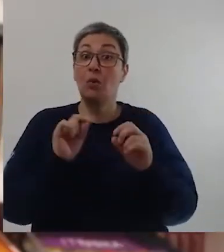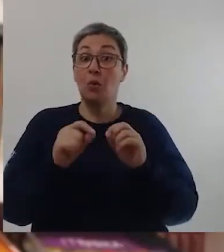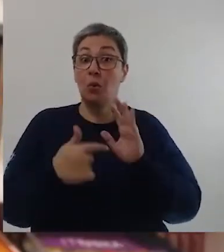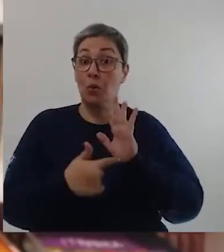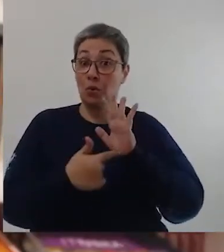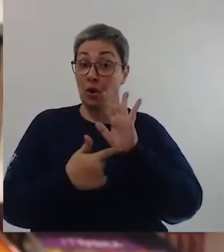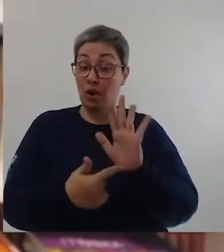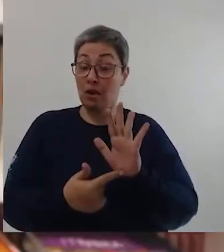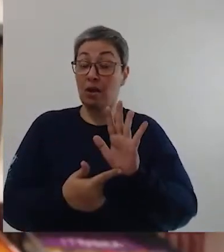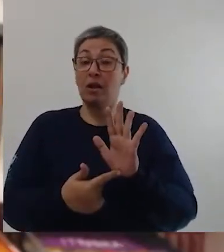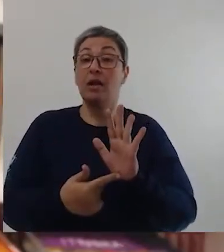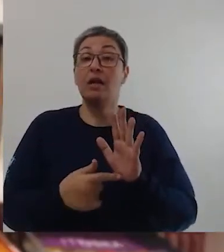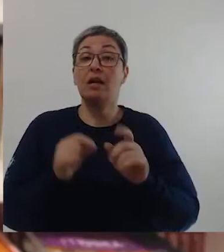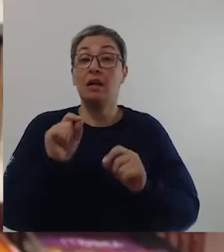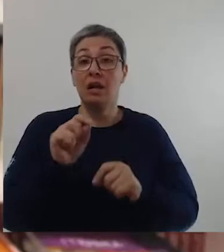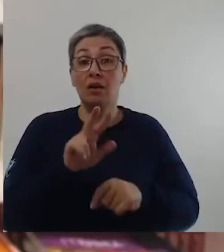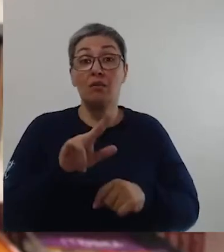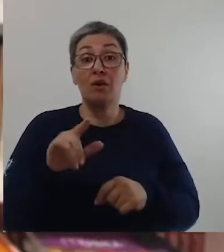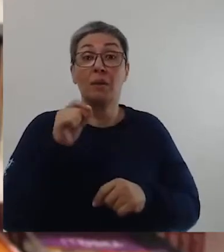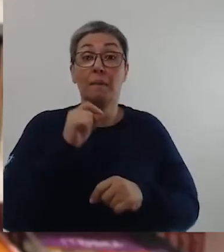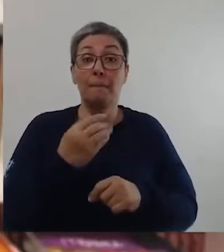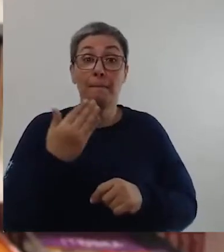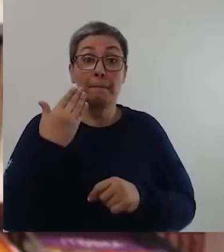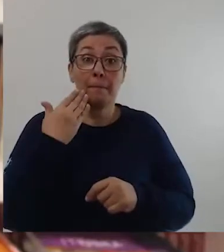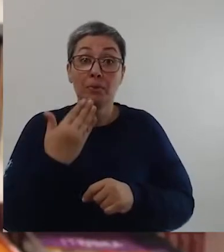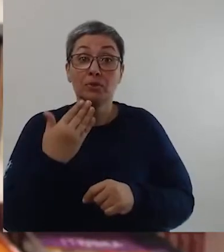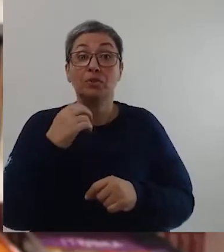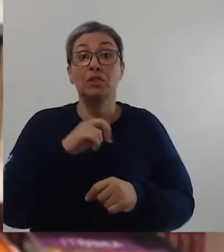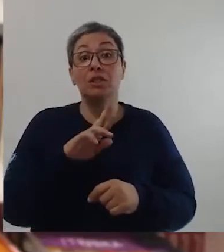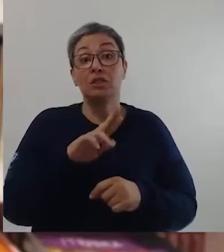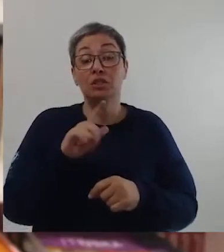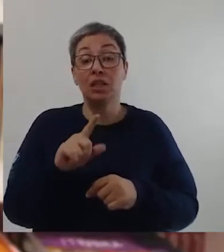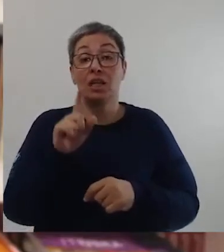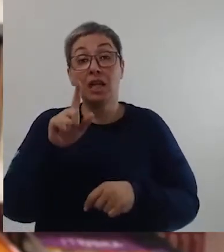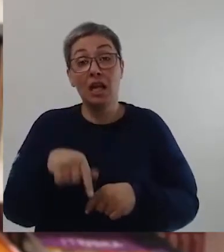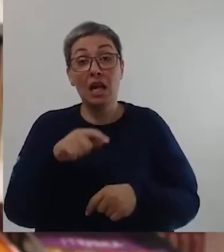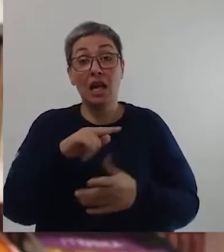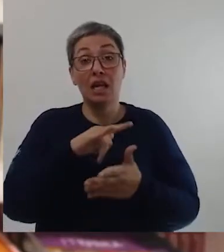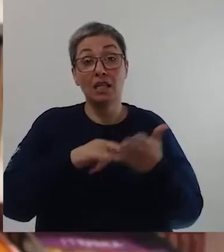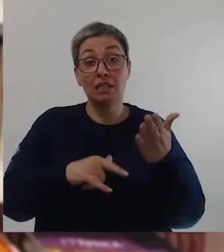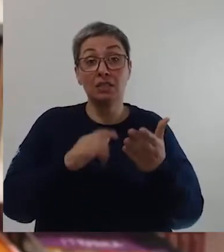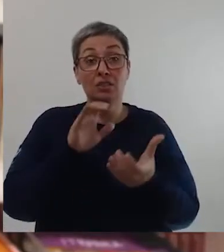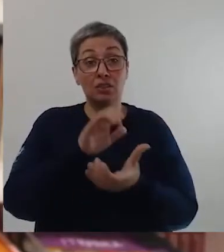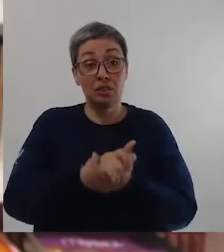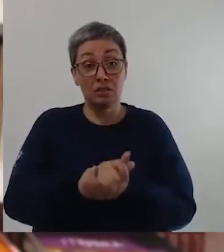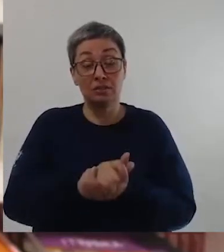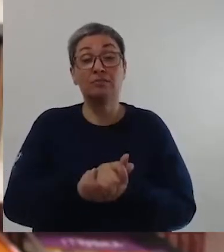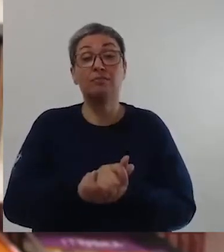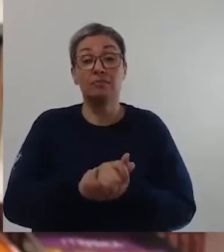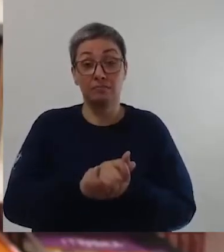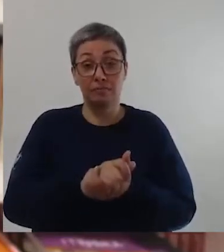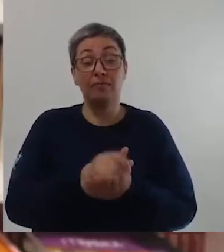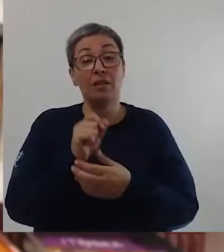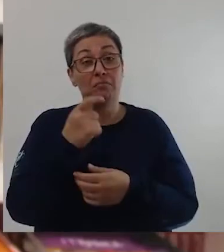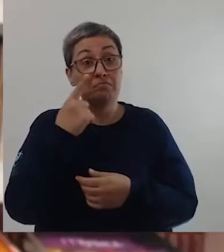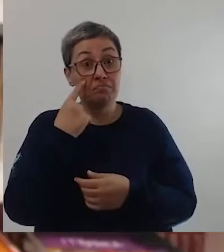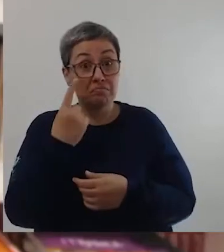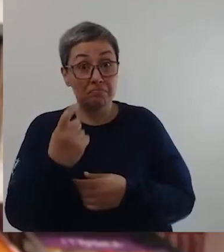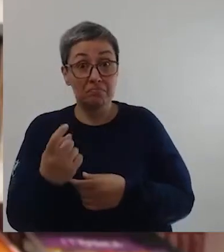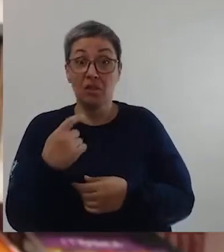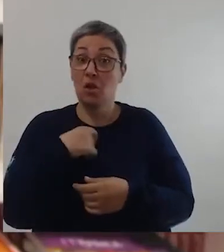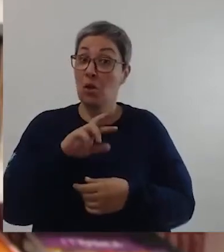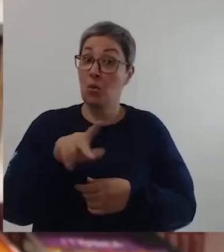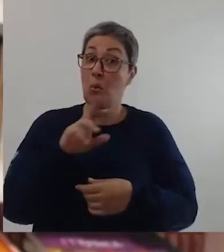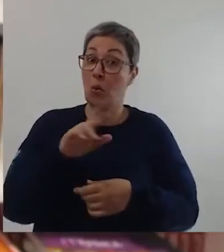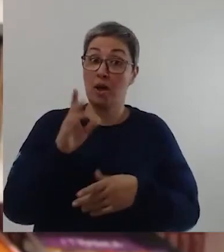documento a ser apresentado para e ele tirar o RG é a certidão de casamento né